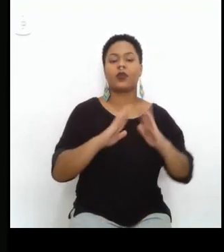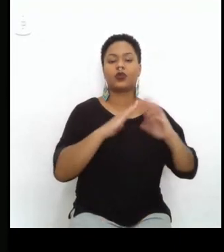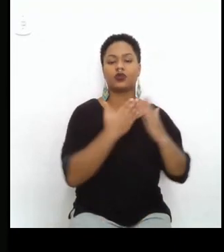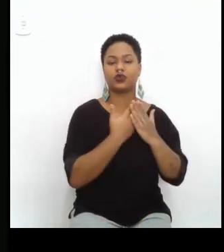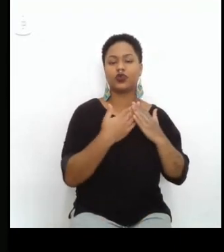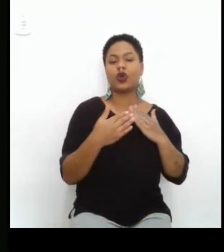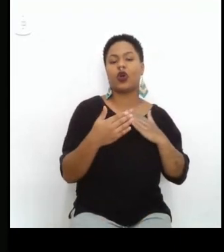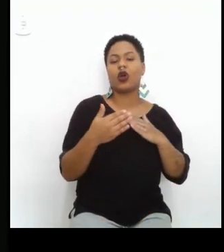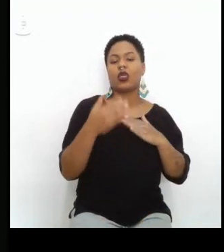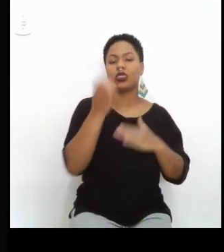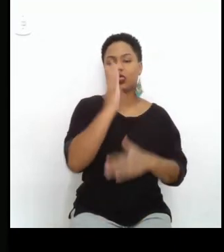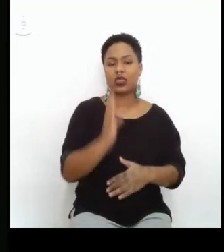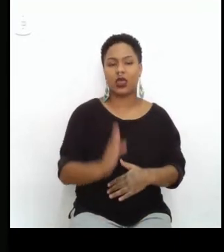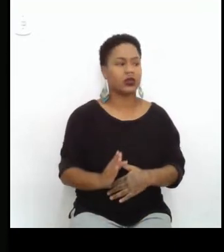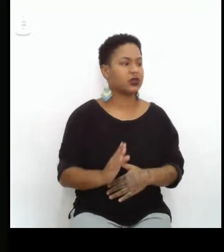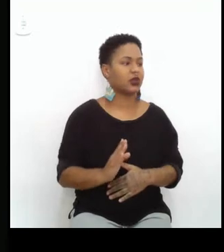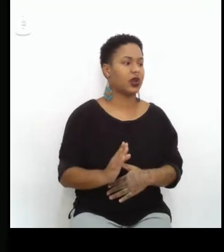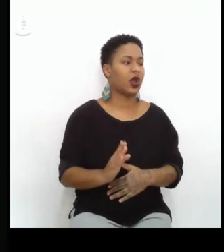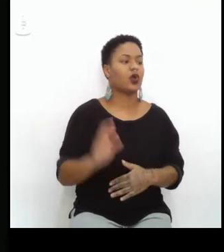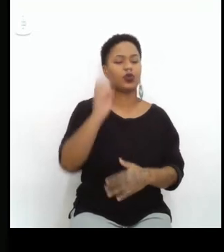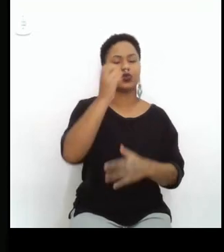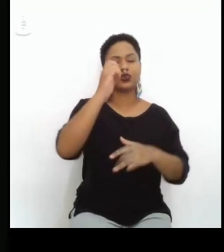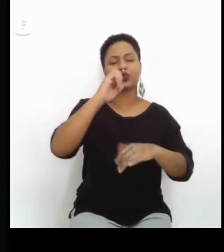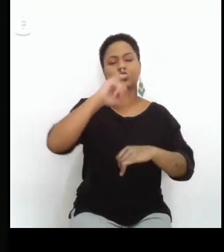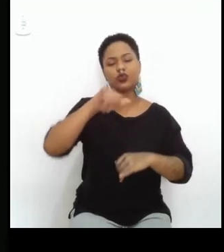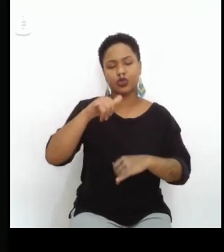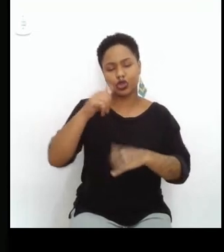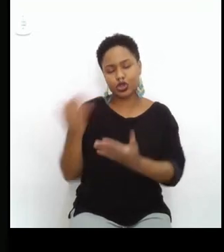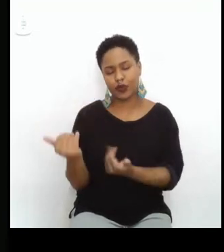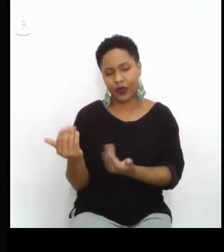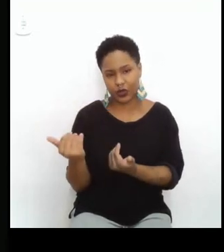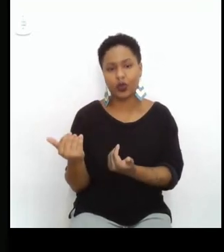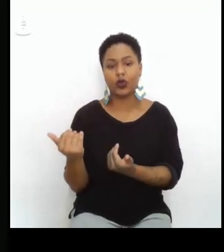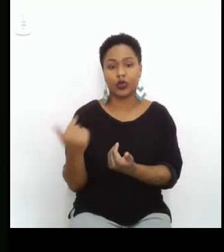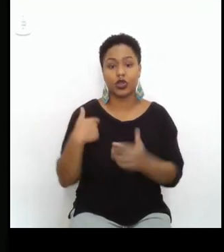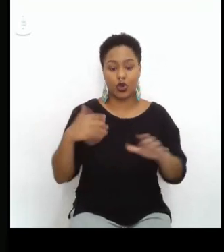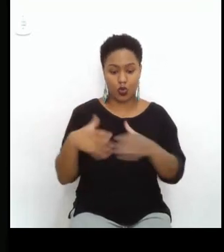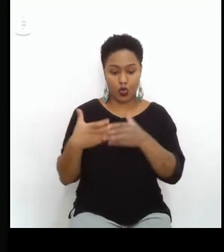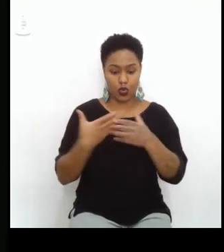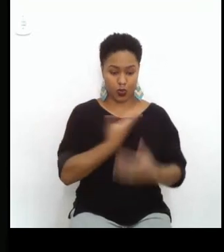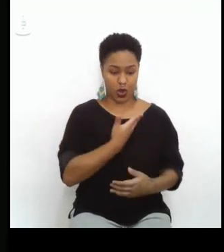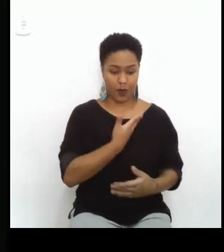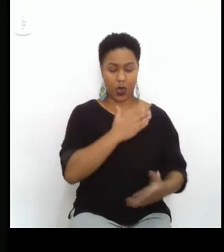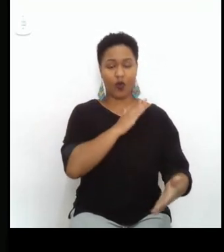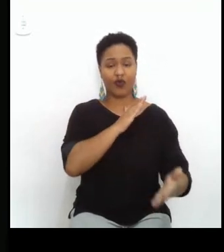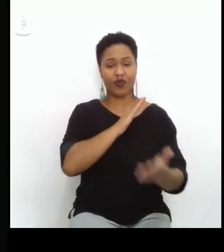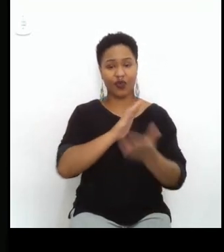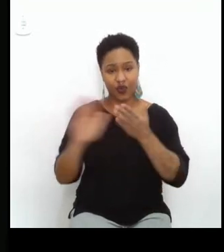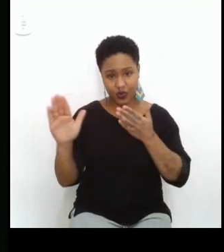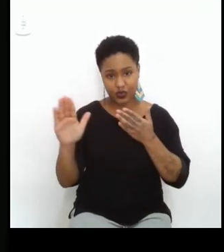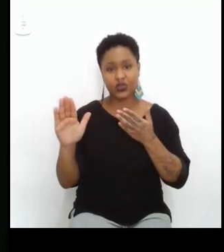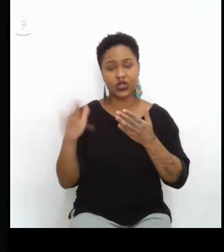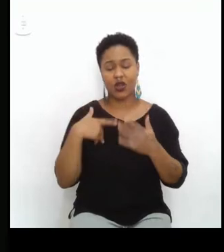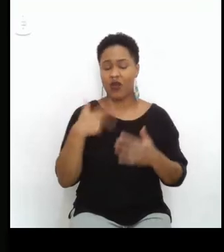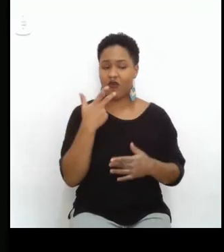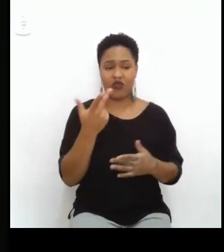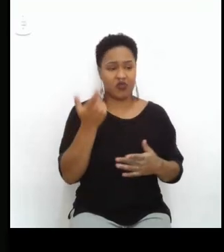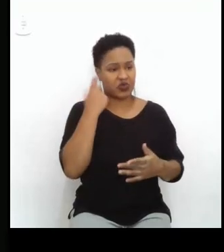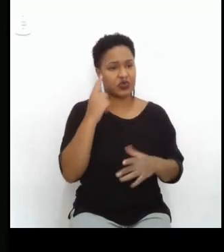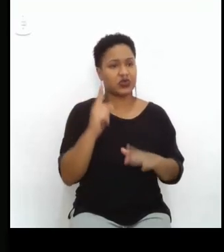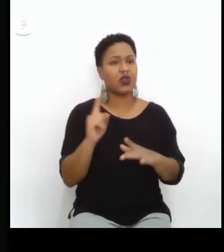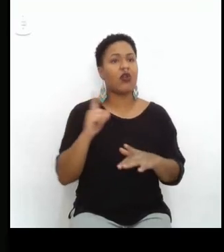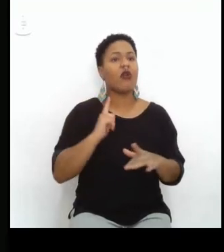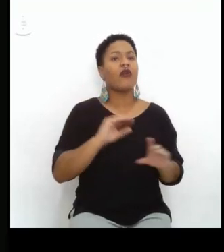no Distrito Federal da Guanabara o grupo de amigos fugiu de lá já não sei mais quando dizendo que tava indo para ter uma das